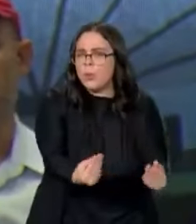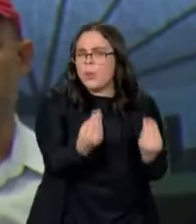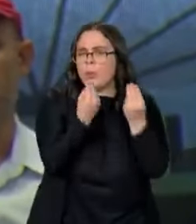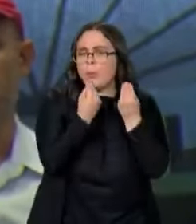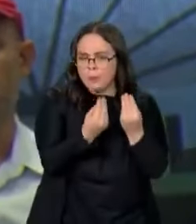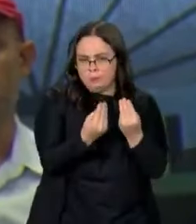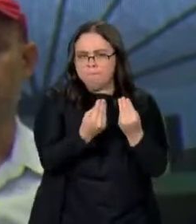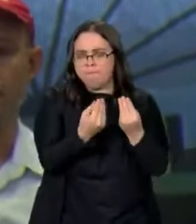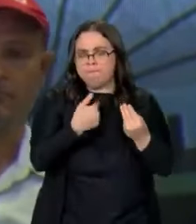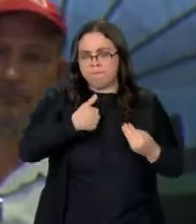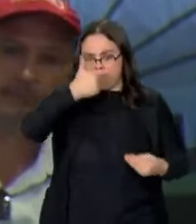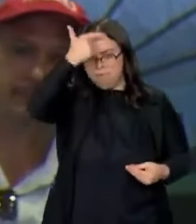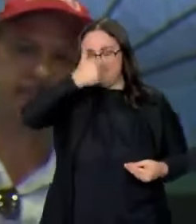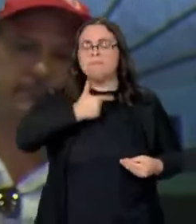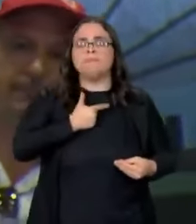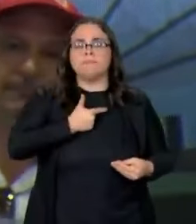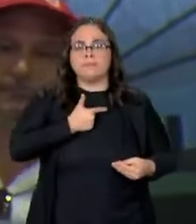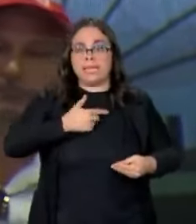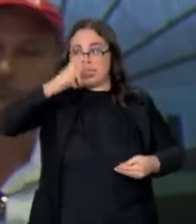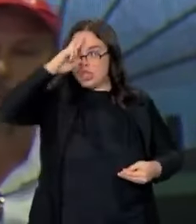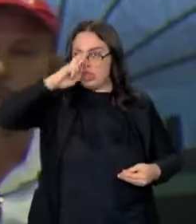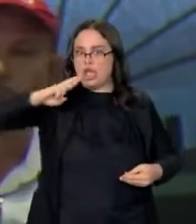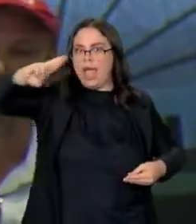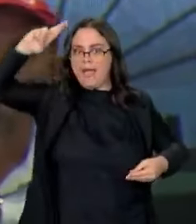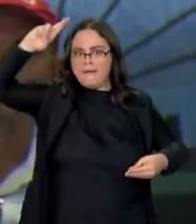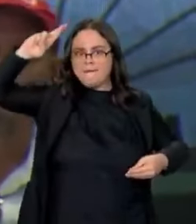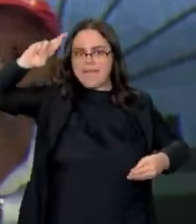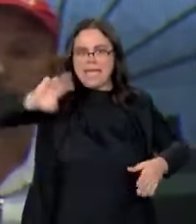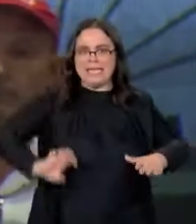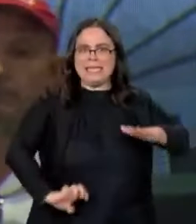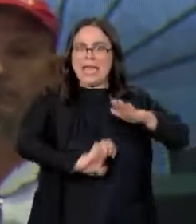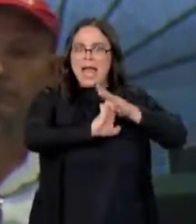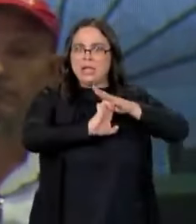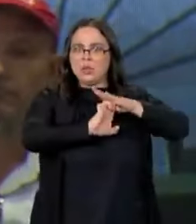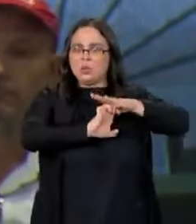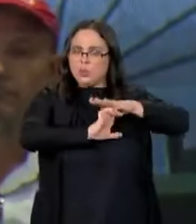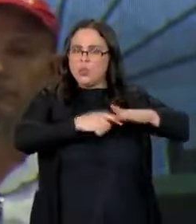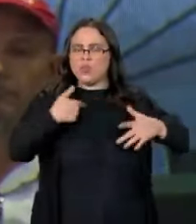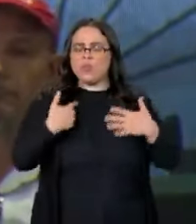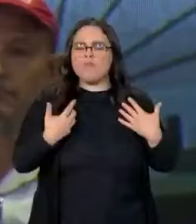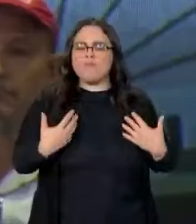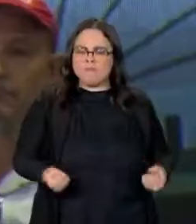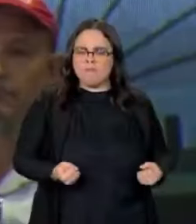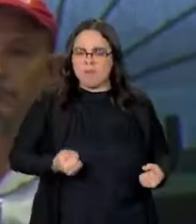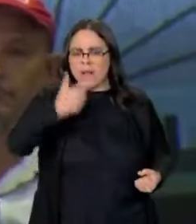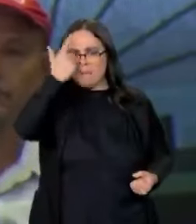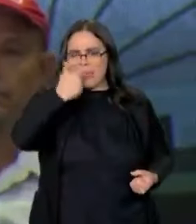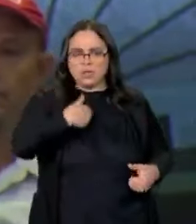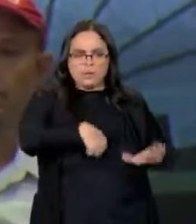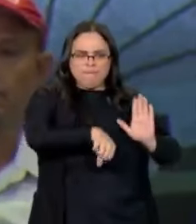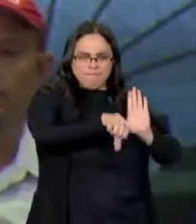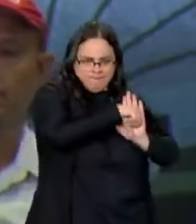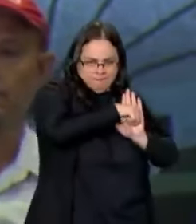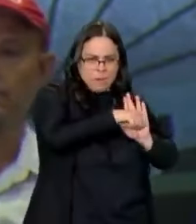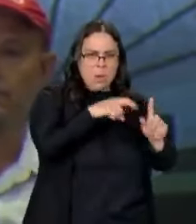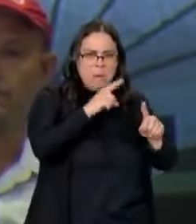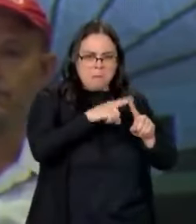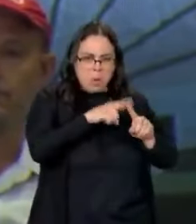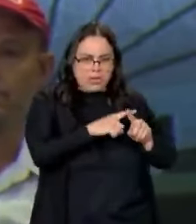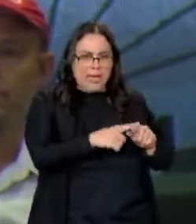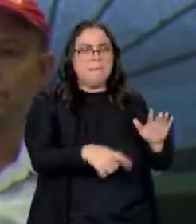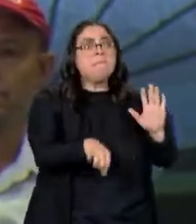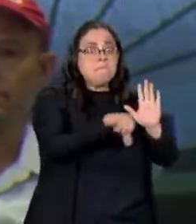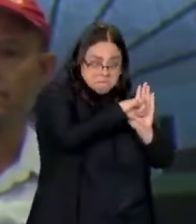eu, enquanto chefe de Estado, vou permitir que um cara que está preso por cometer um